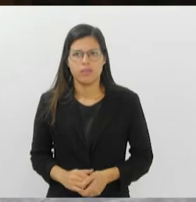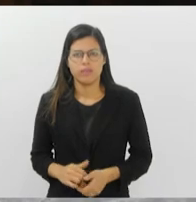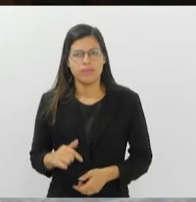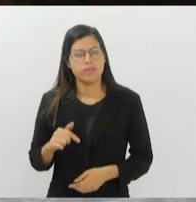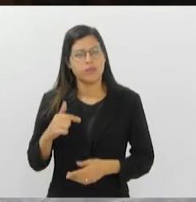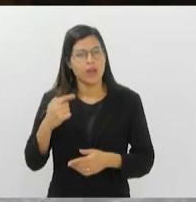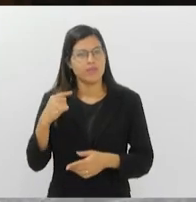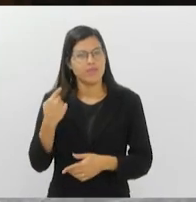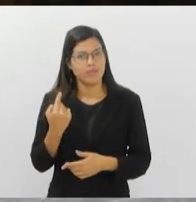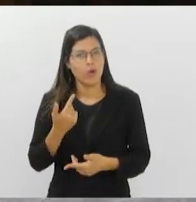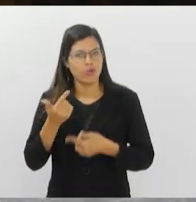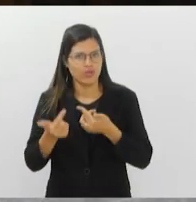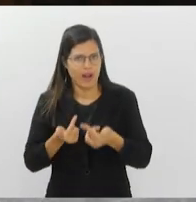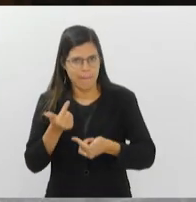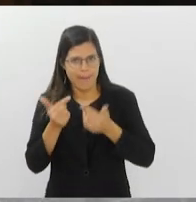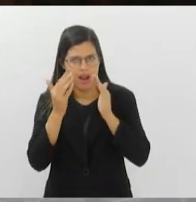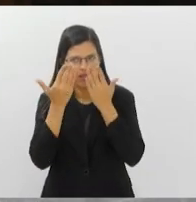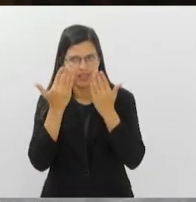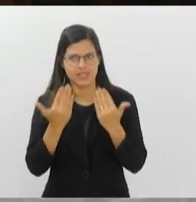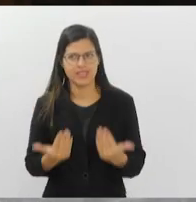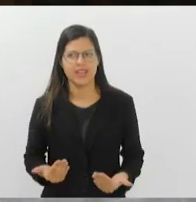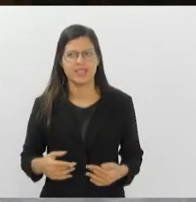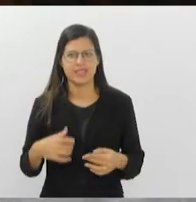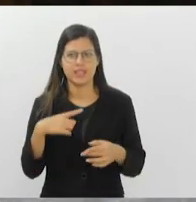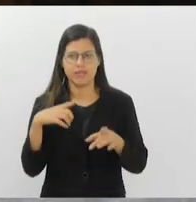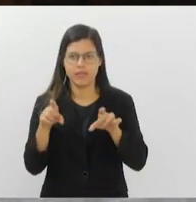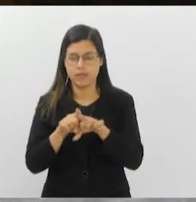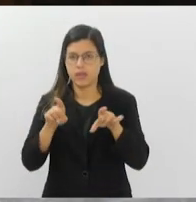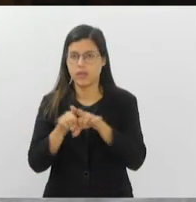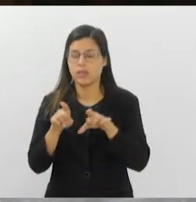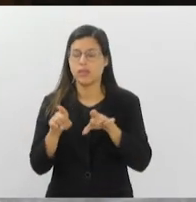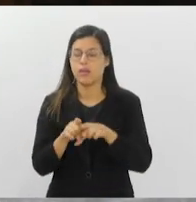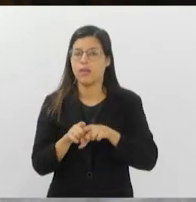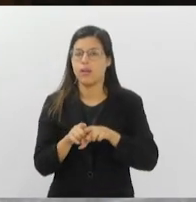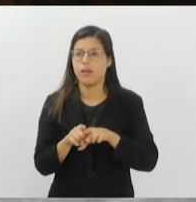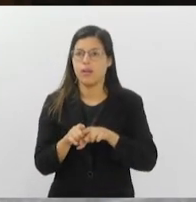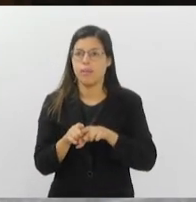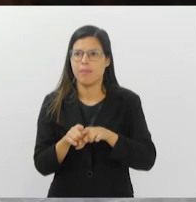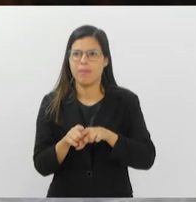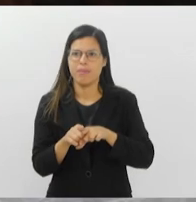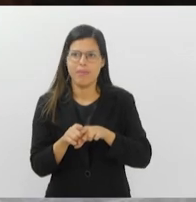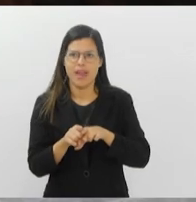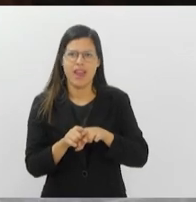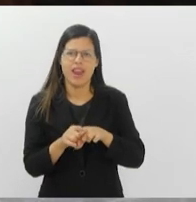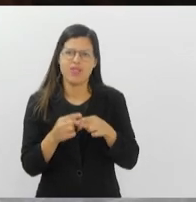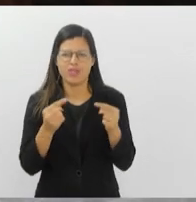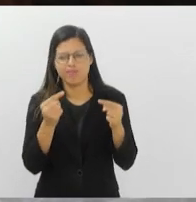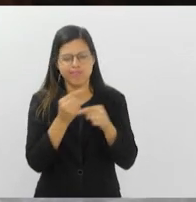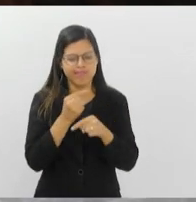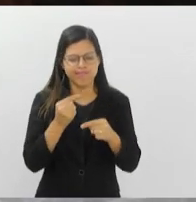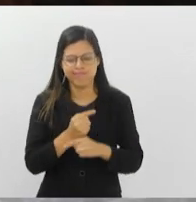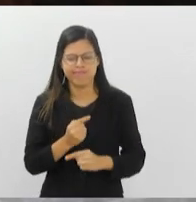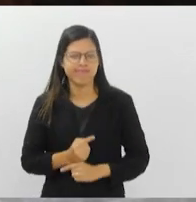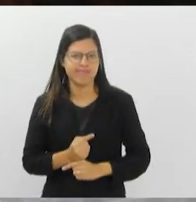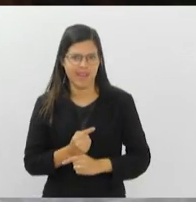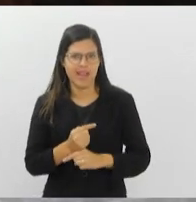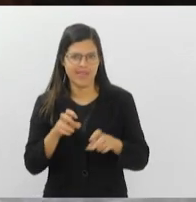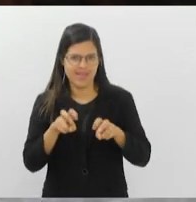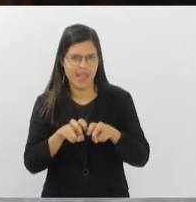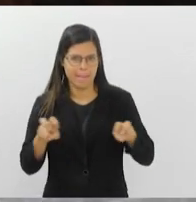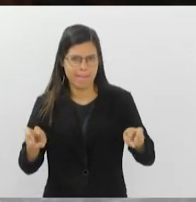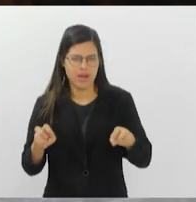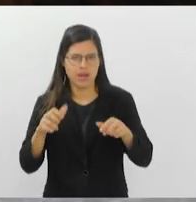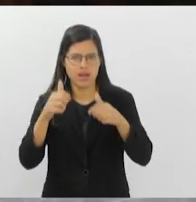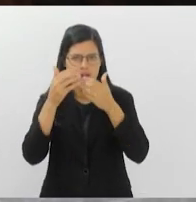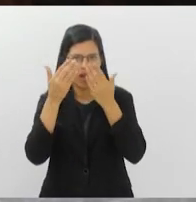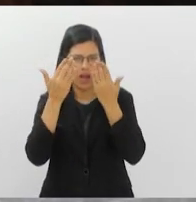nossa tarefa, né? E aí teve também as nossas convergências e divergências ali da banca